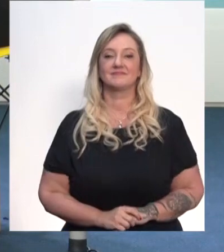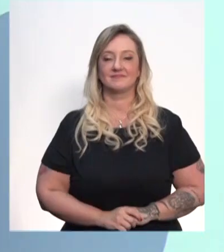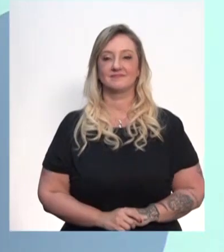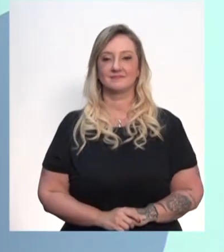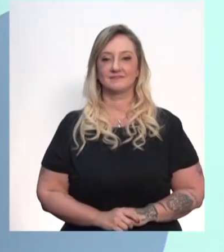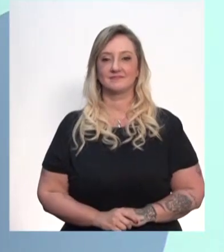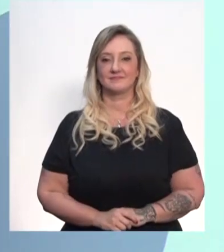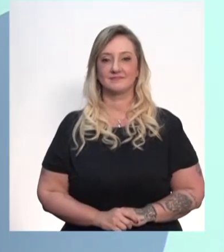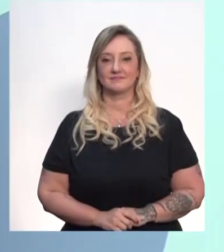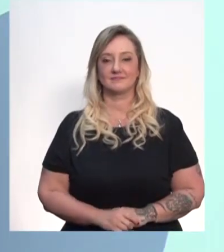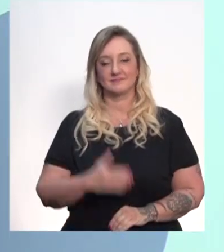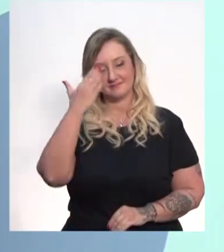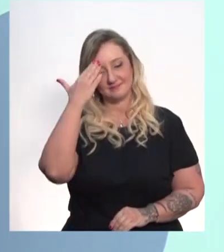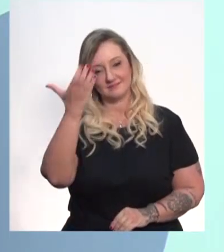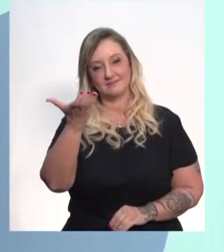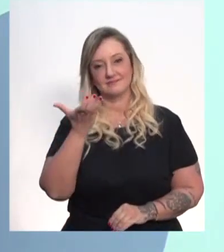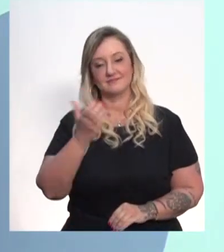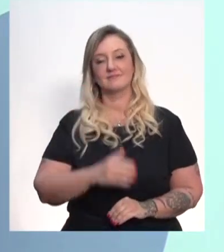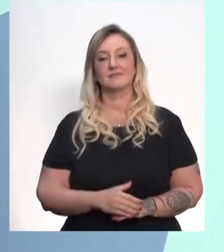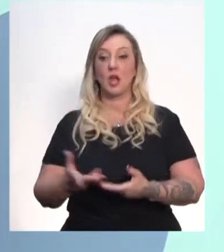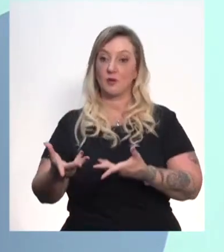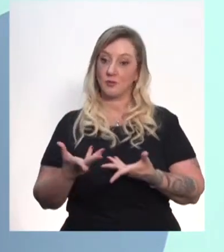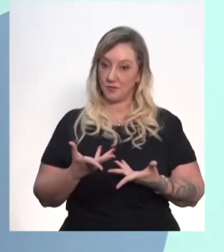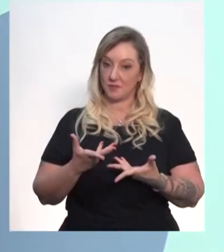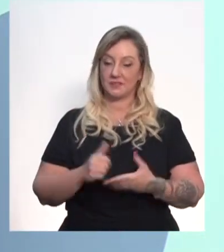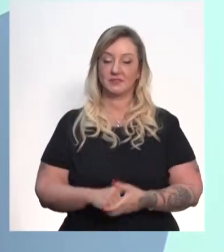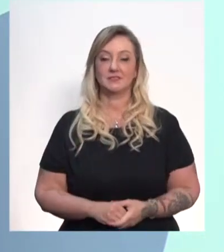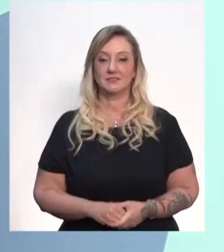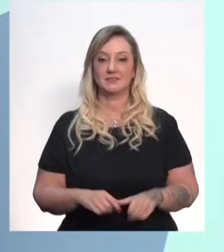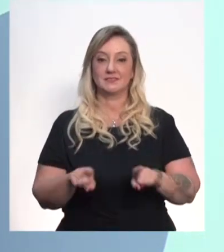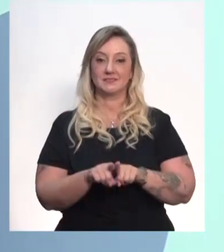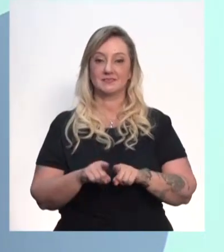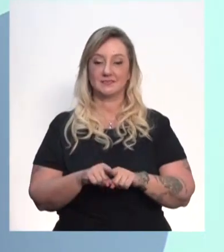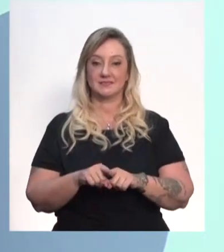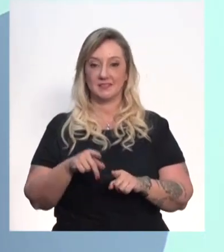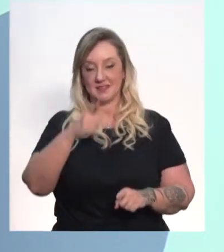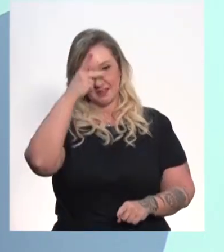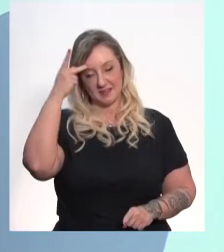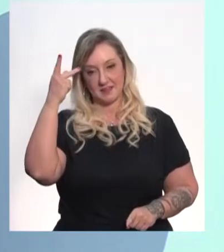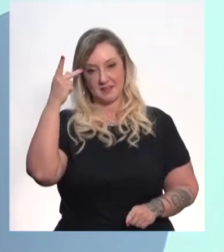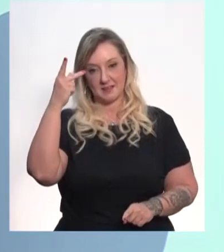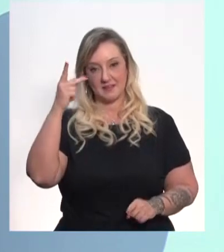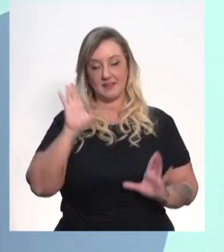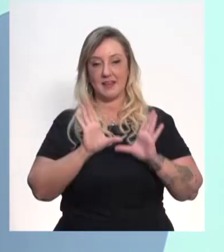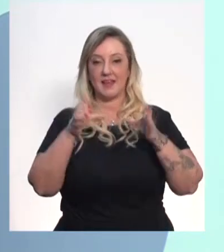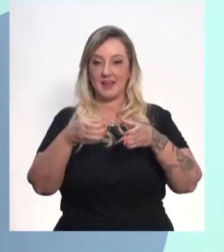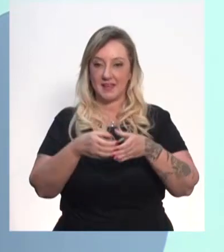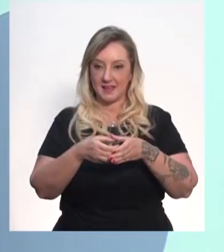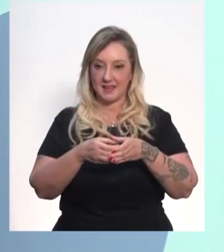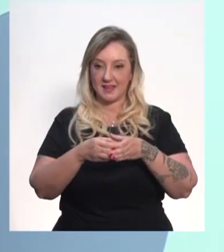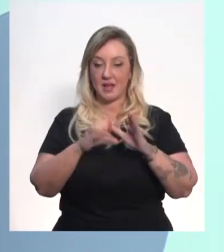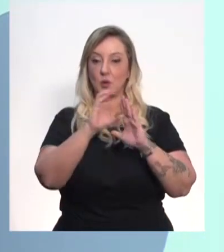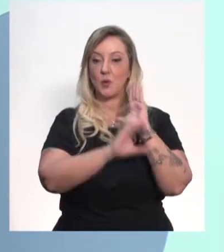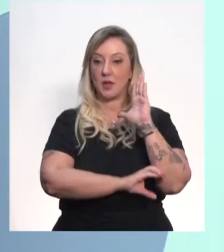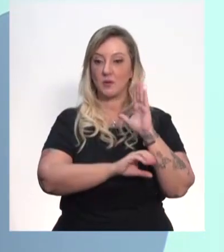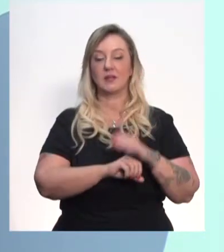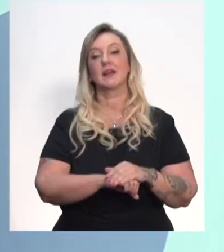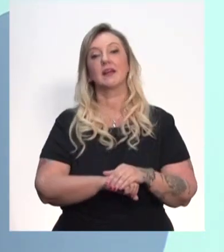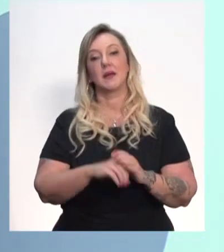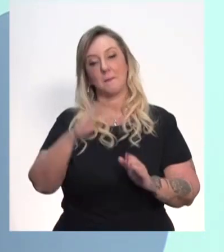muitas, algumas dúvidas a gente percebe que elas se repetem. Então, a gente tem um ambiente ali para